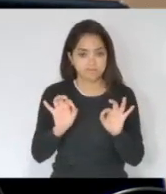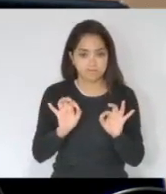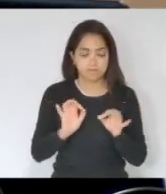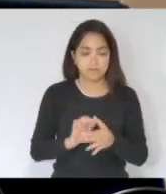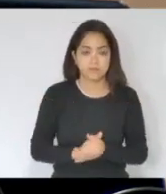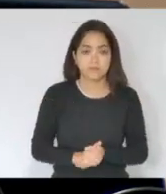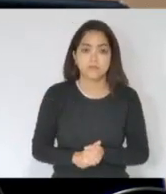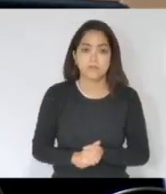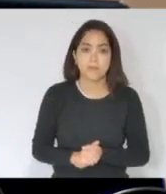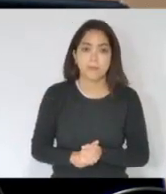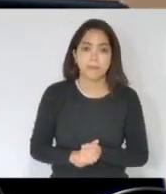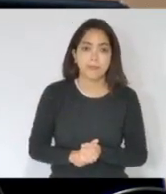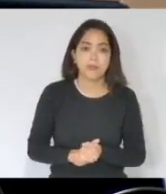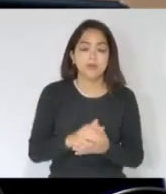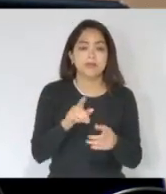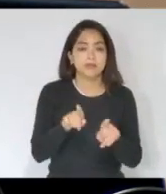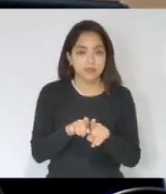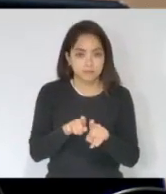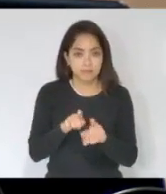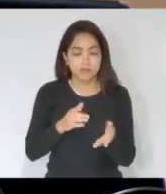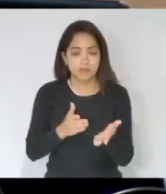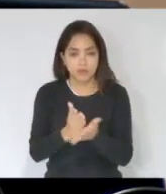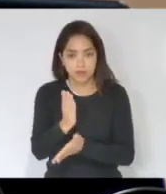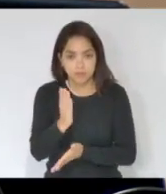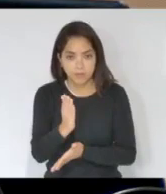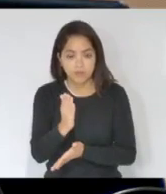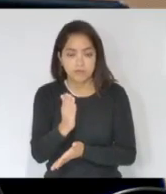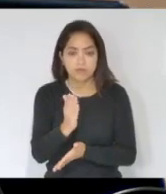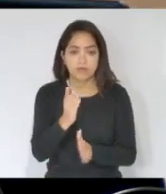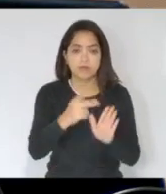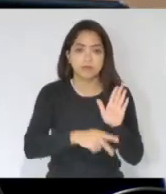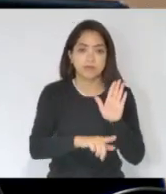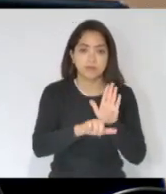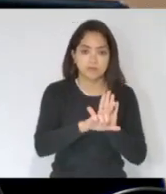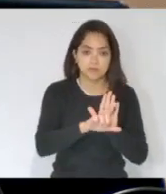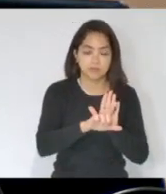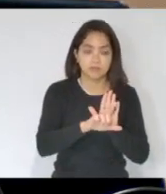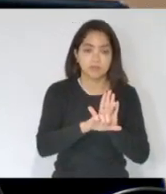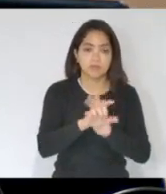abstenção. Também foi aprovado em turno único o projeto de lei